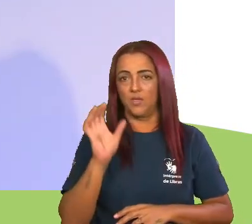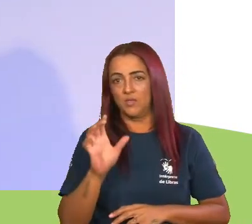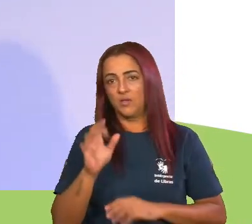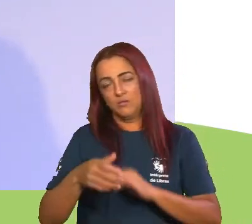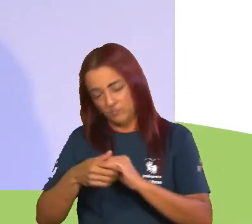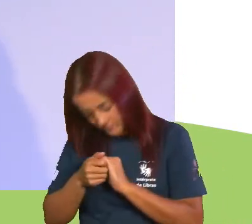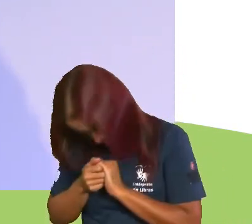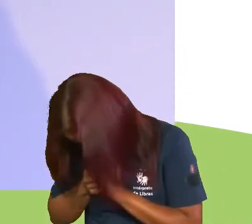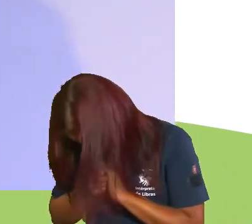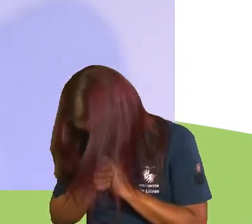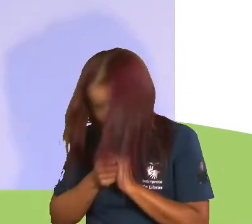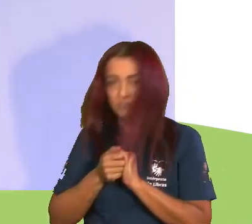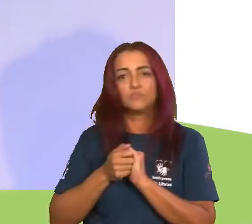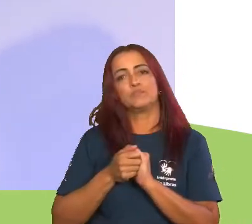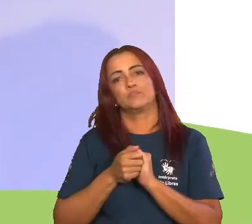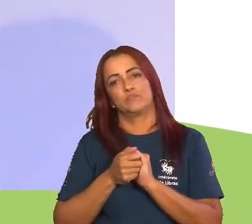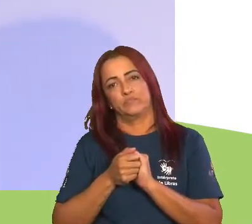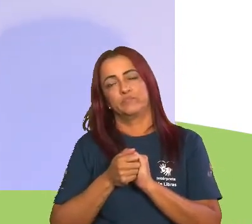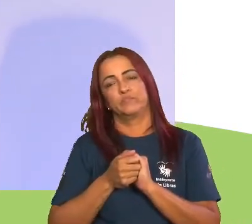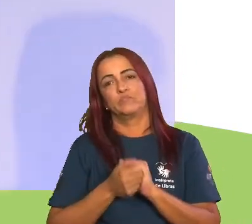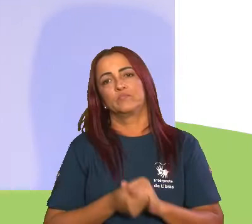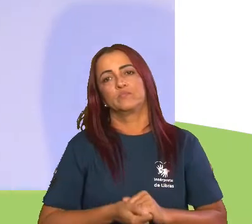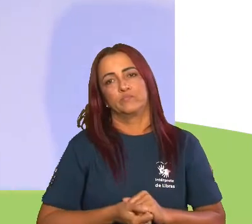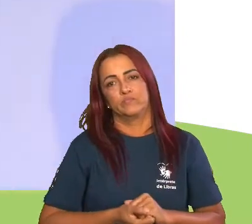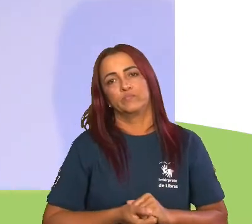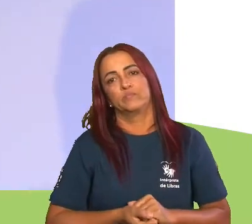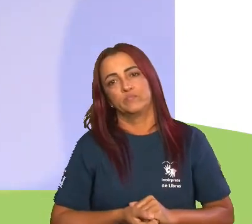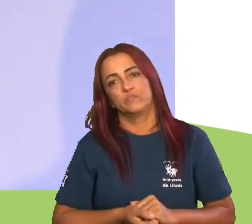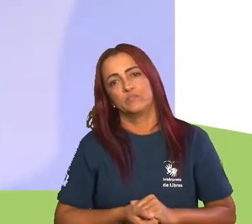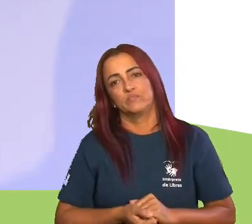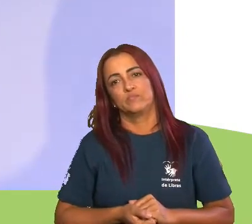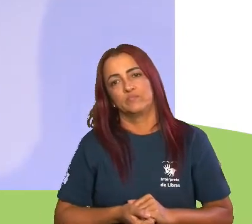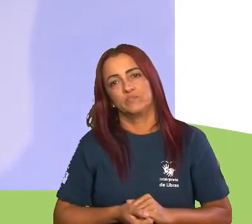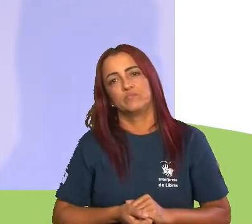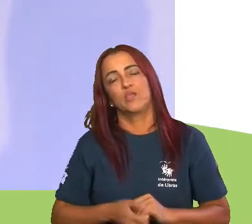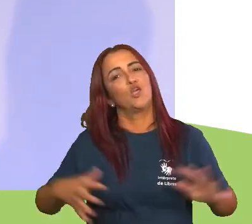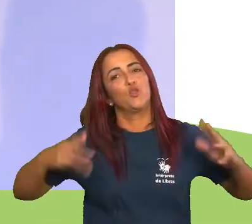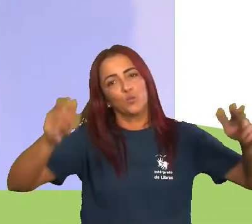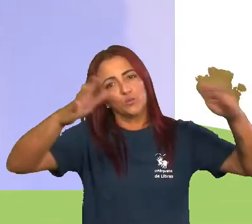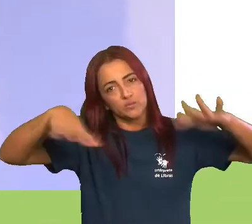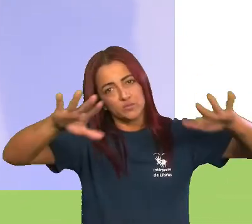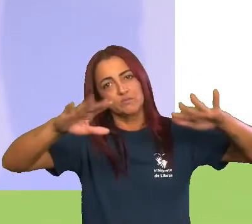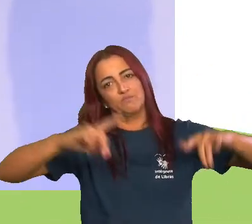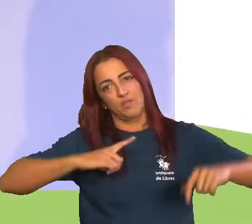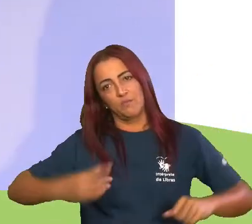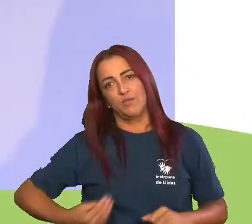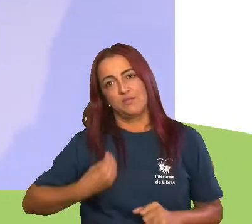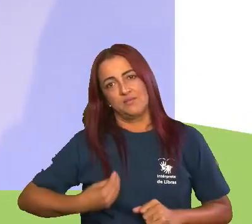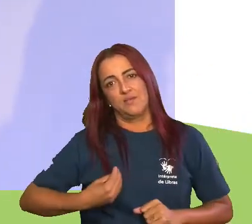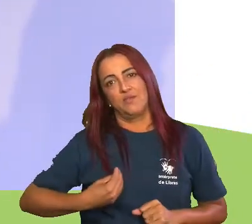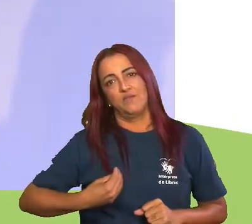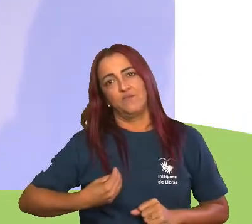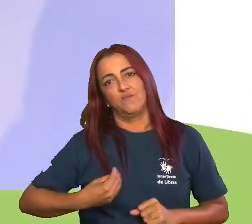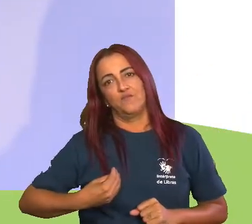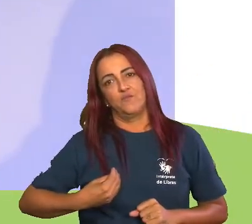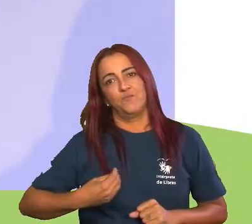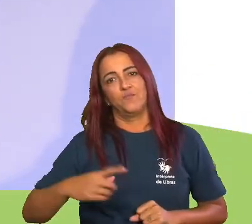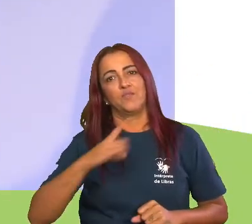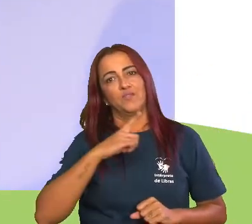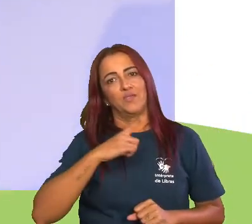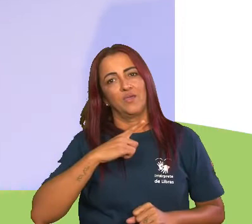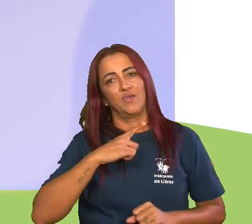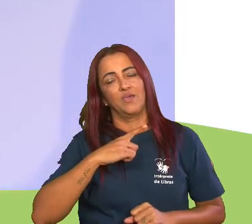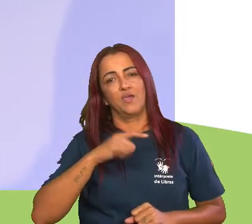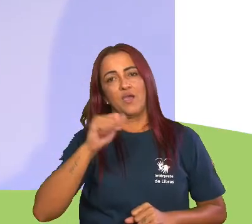plaisir. Enchanté. Né? E todos presentes, além dos